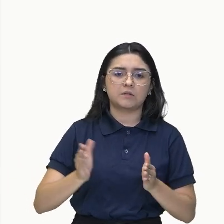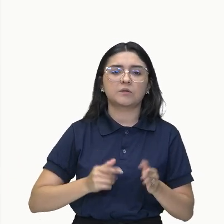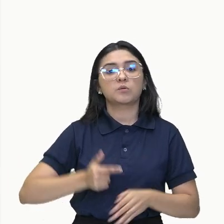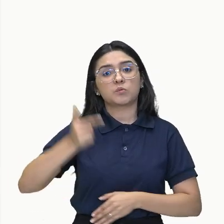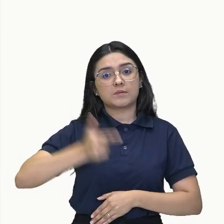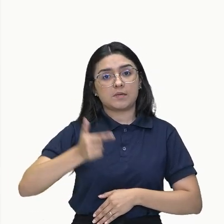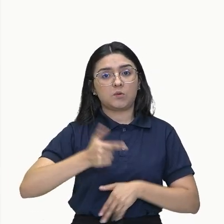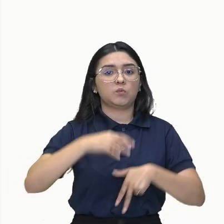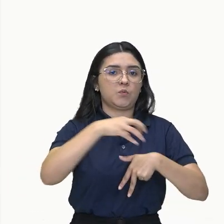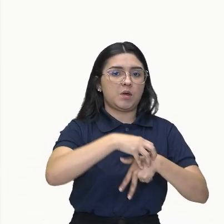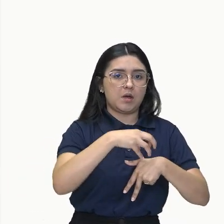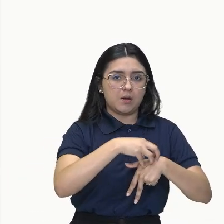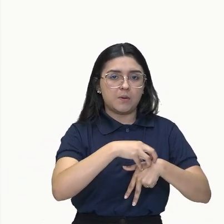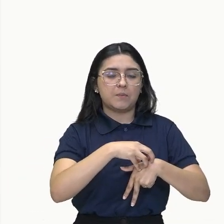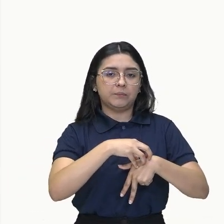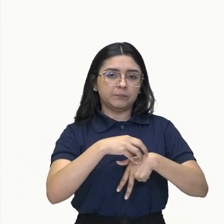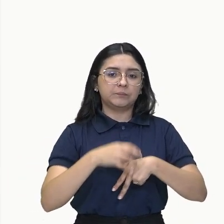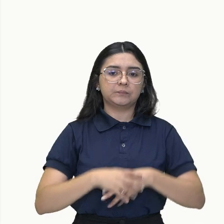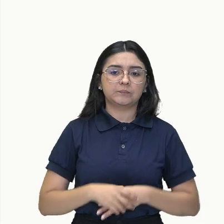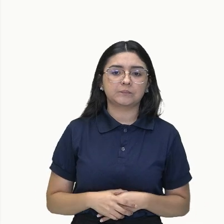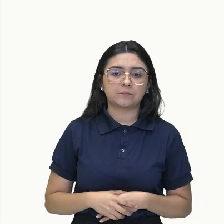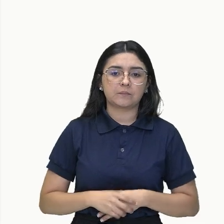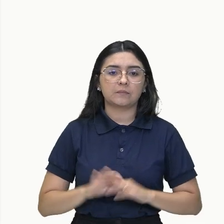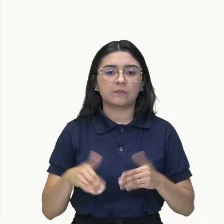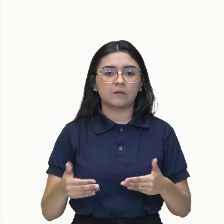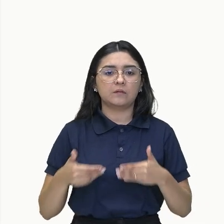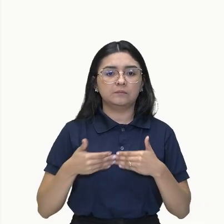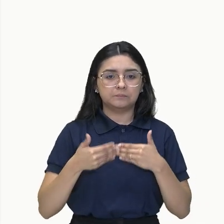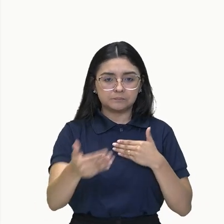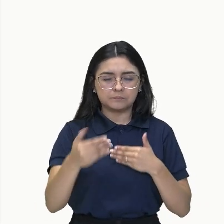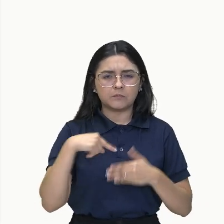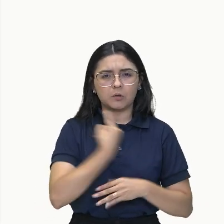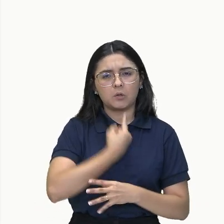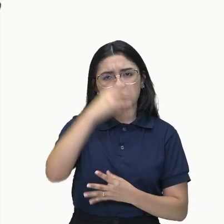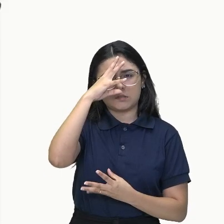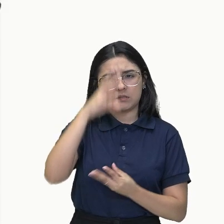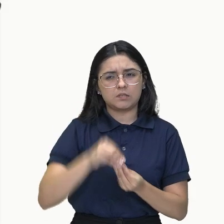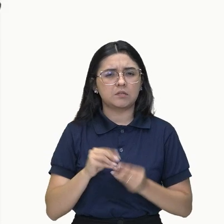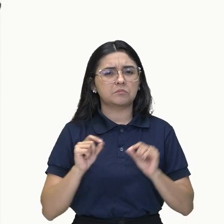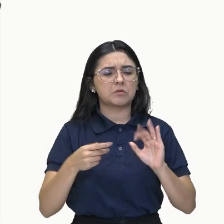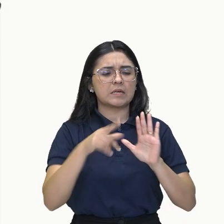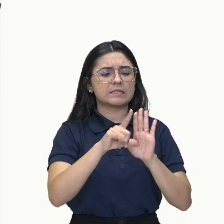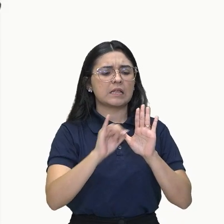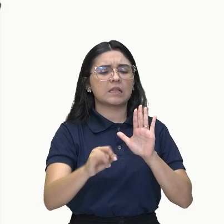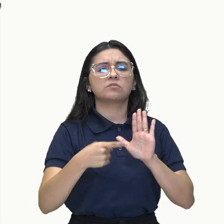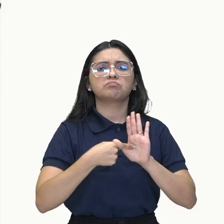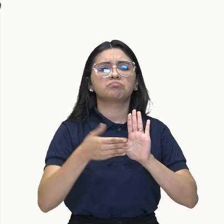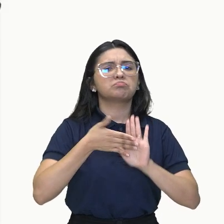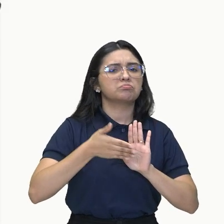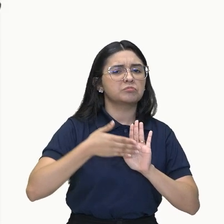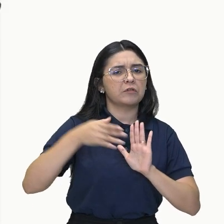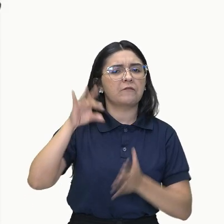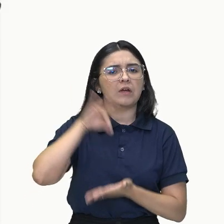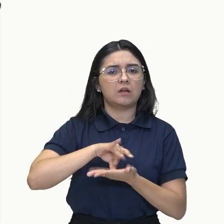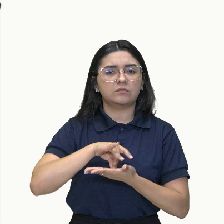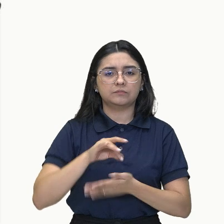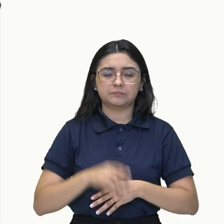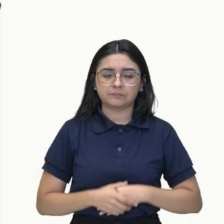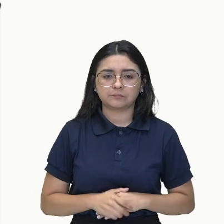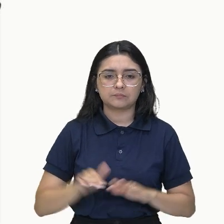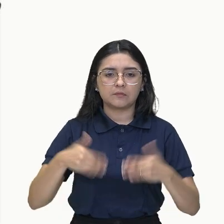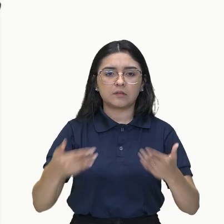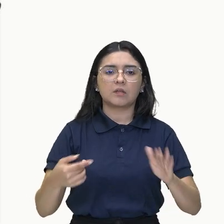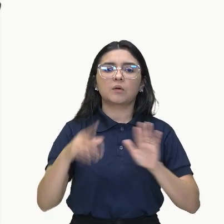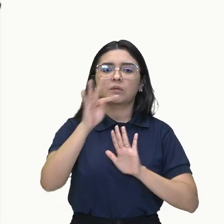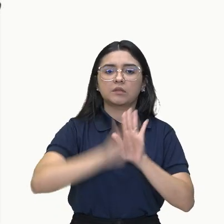do segundo reinado. Então, vamos adiante para a gente entender o que essa lei estabelecia de fato. E o texto nos fala